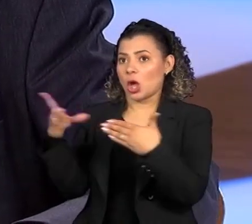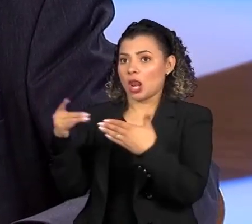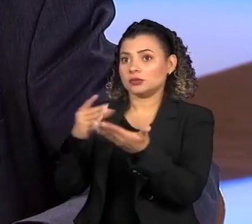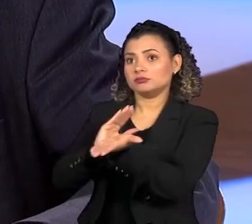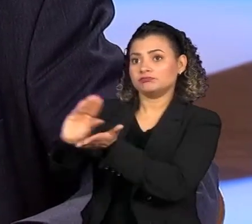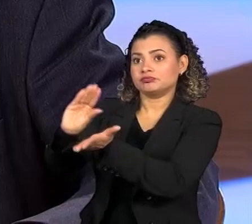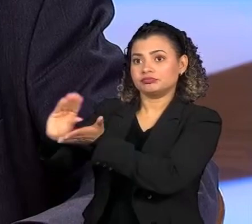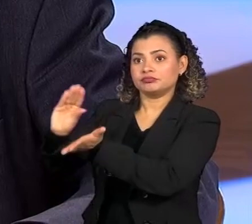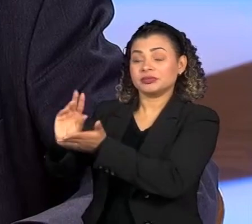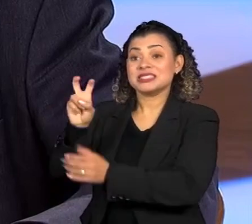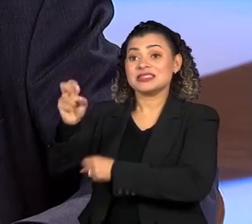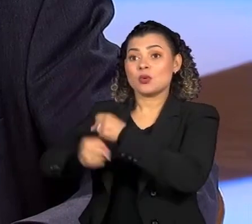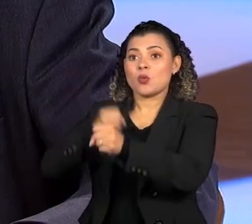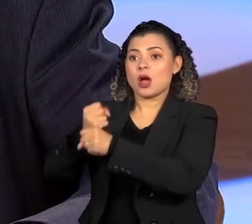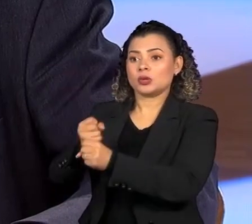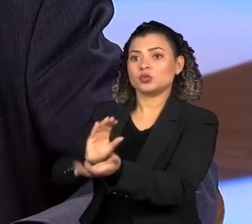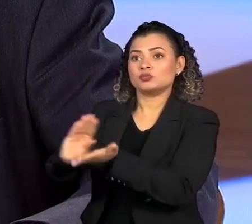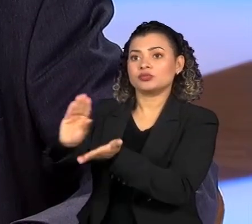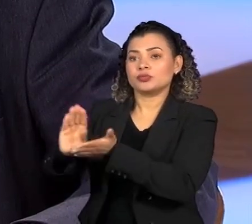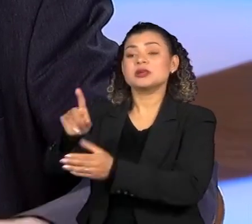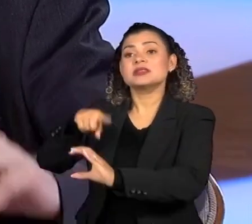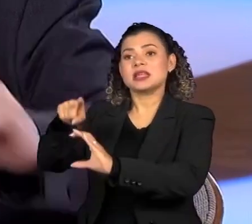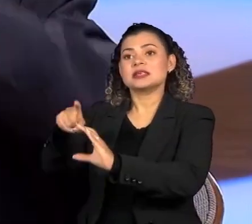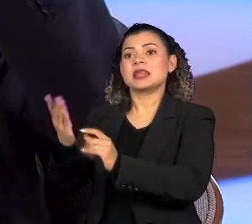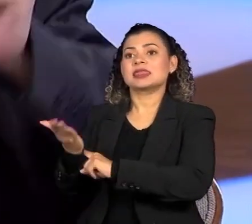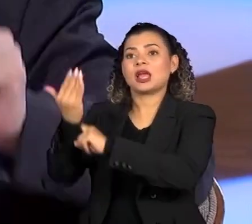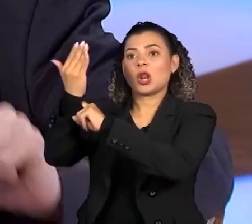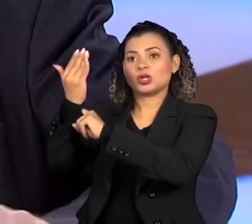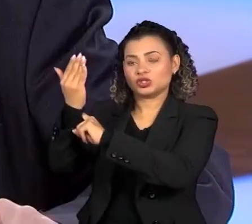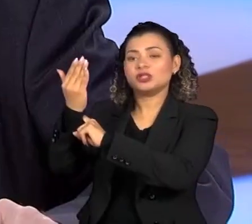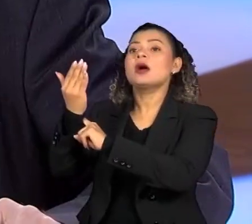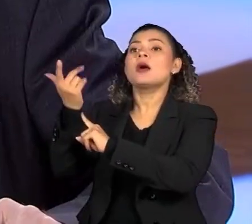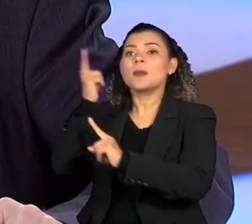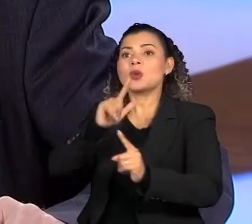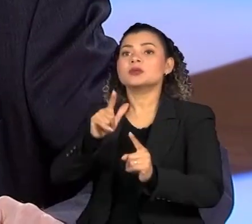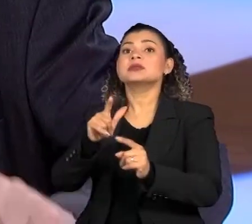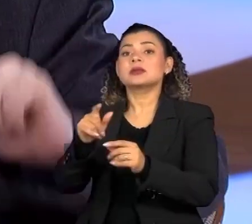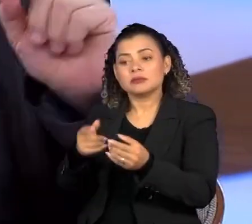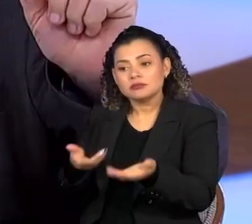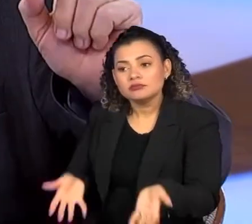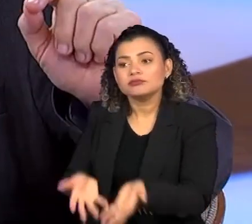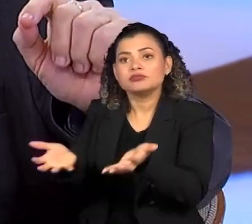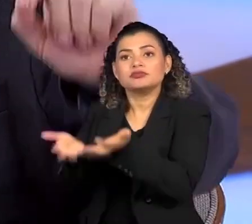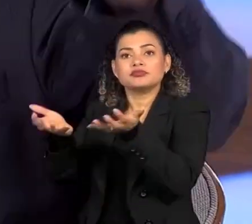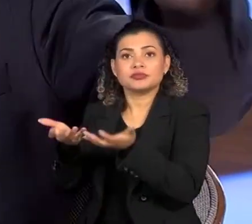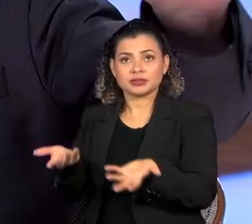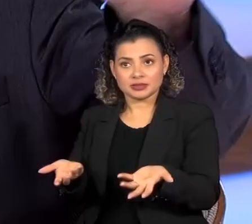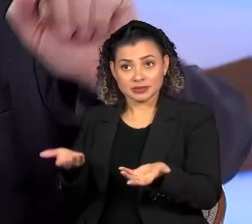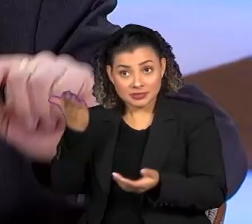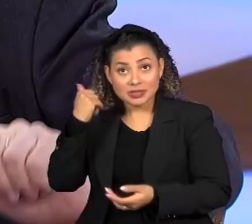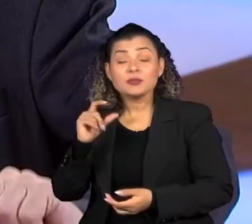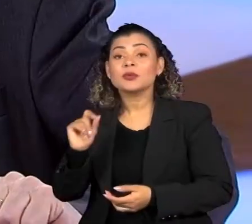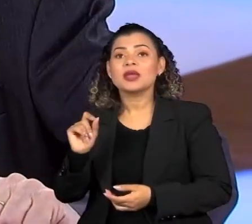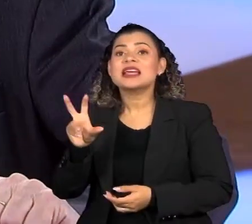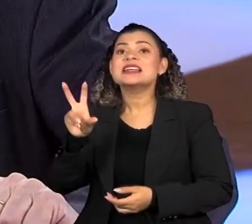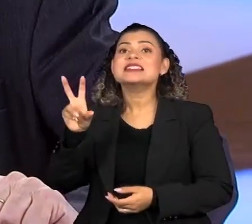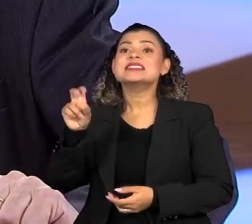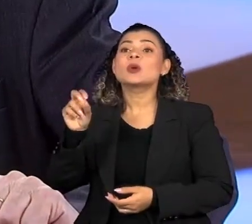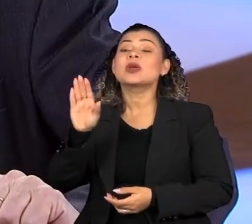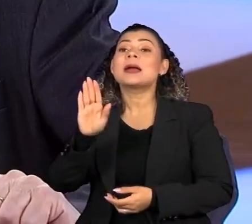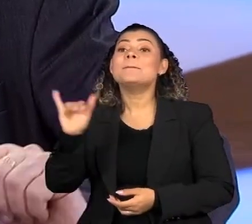nos próximos cinco anos para Ciência Tecnologia e aumentar a produção de tips então a produção de ti é 50